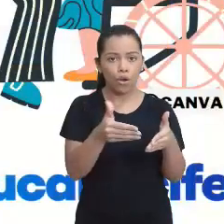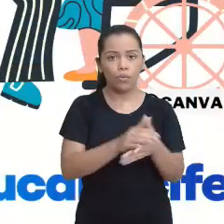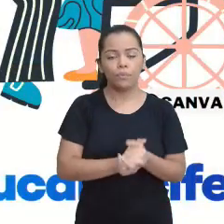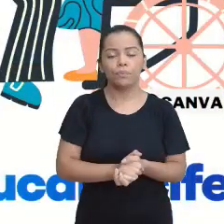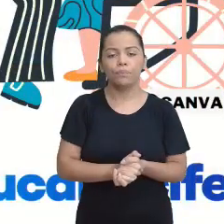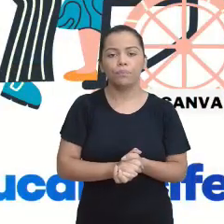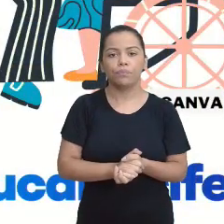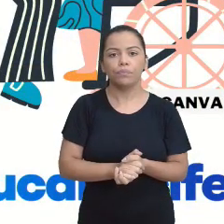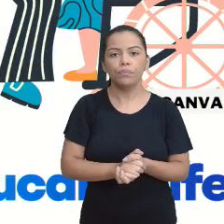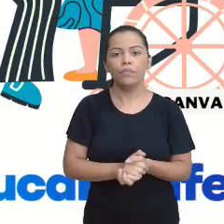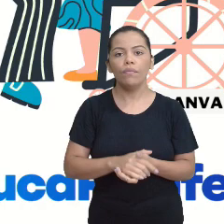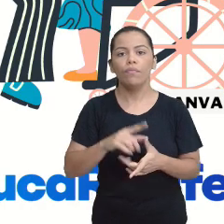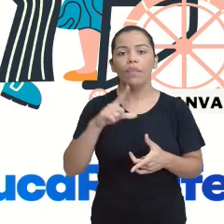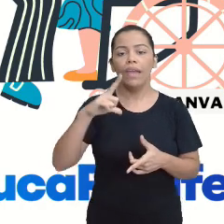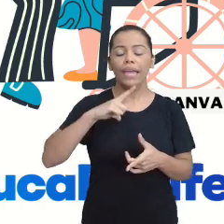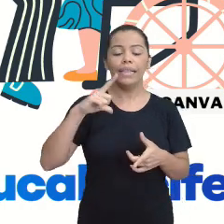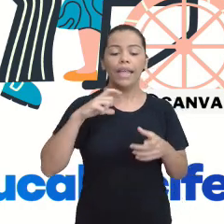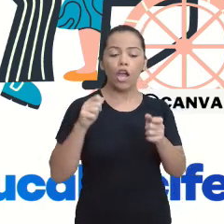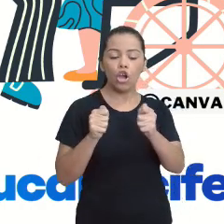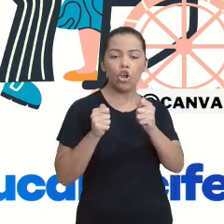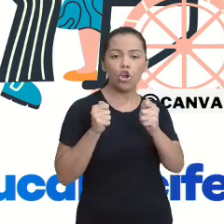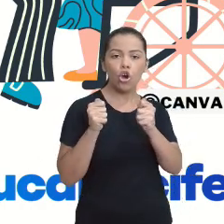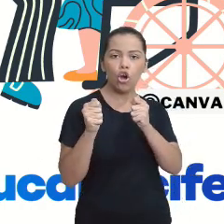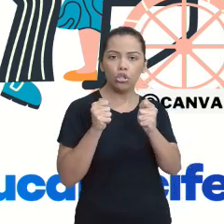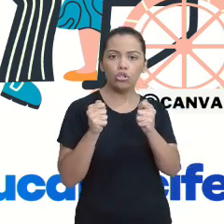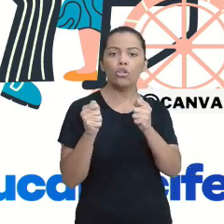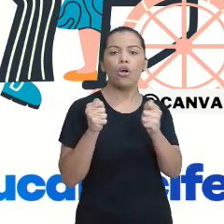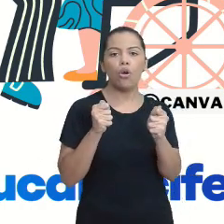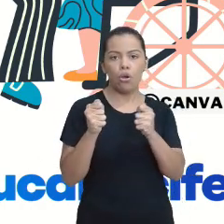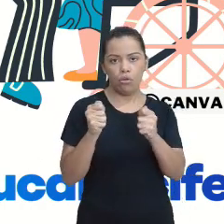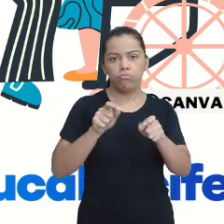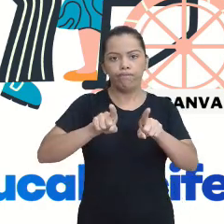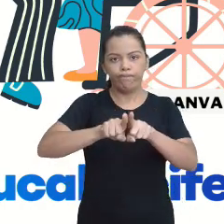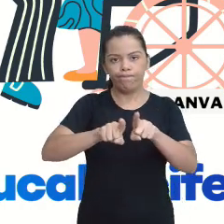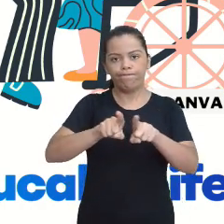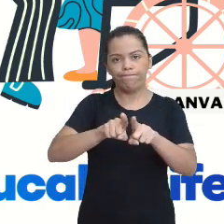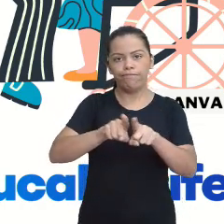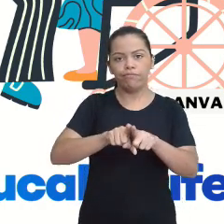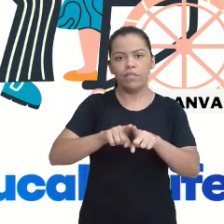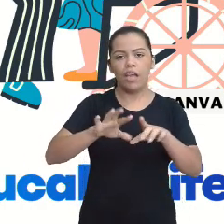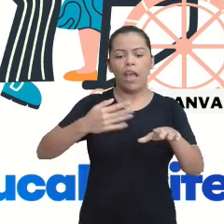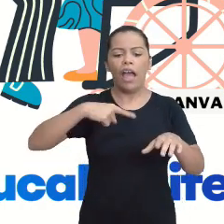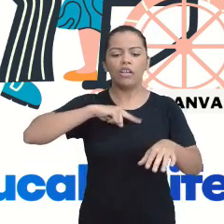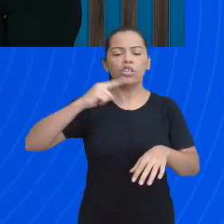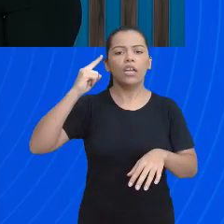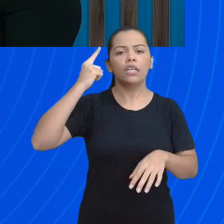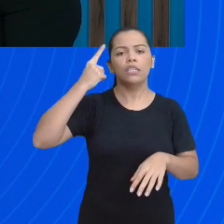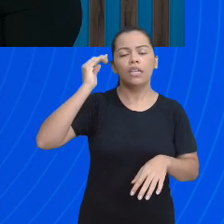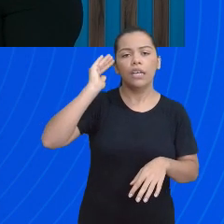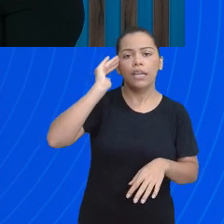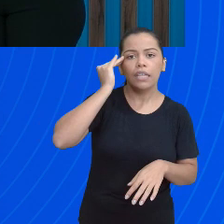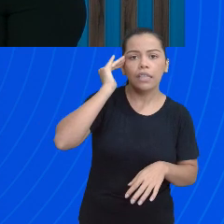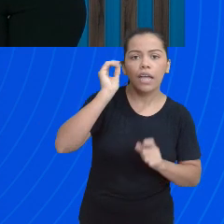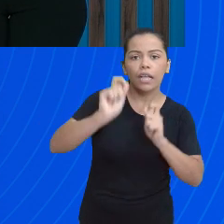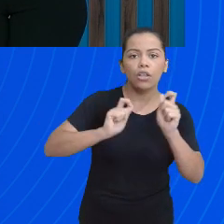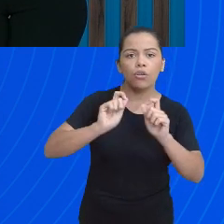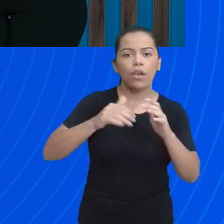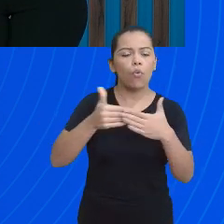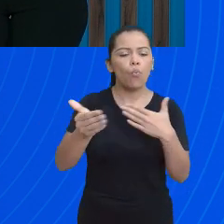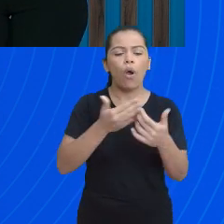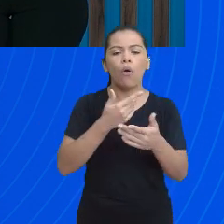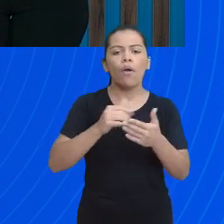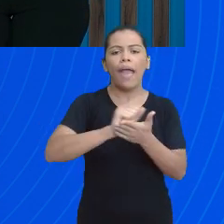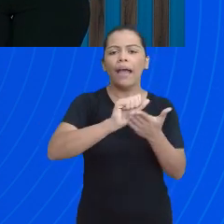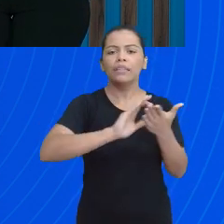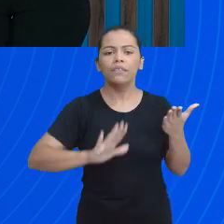E esse autocontrole, né? A gente entende que para você ter uma relação produtiva com qualquer atividade que